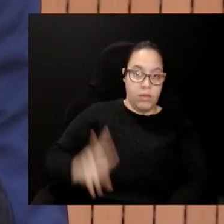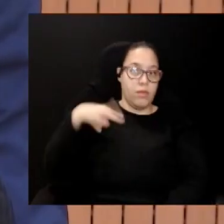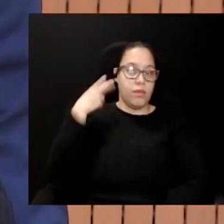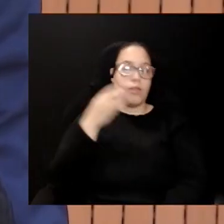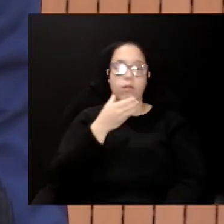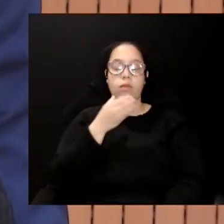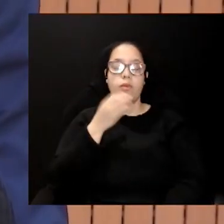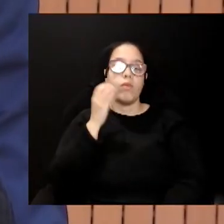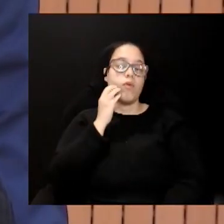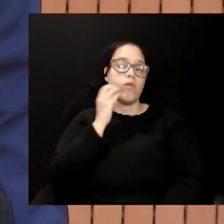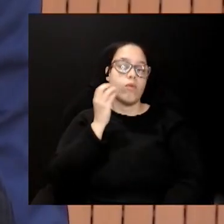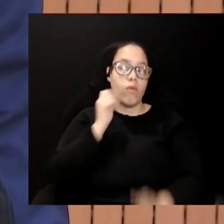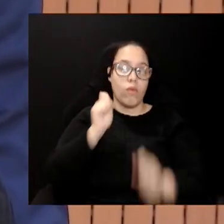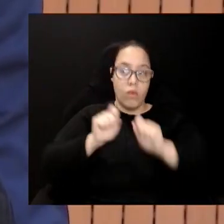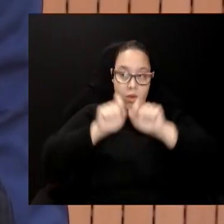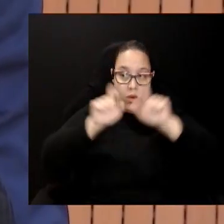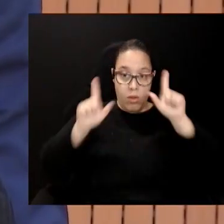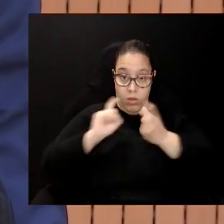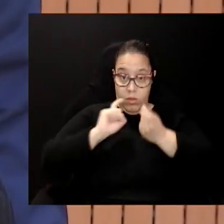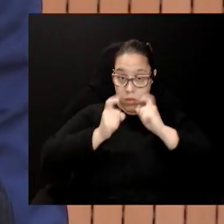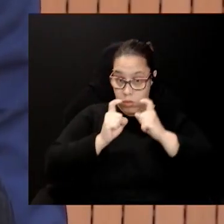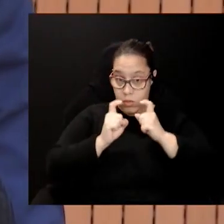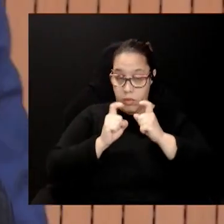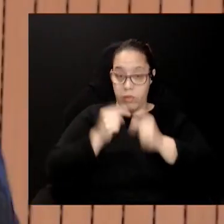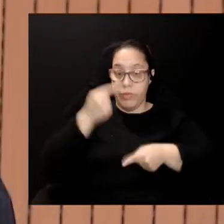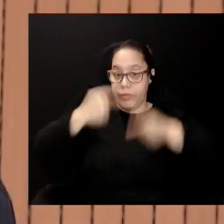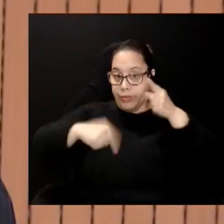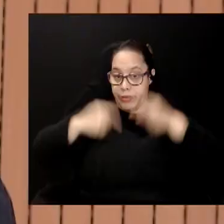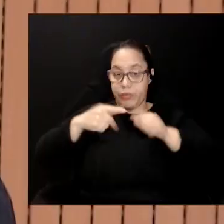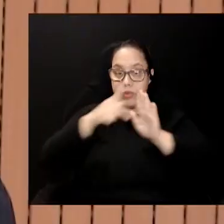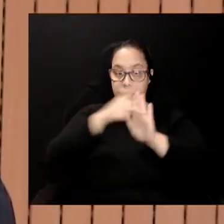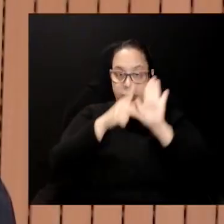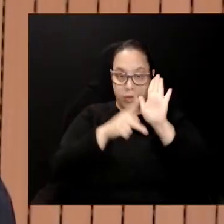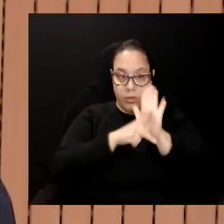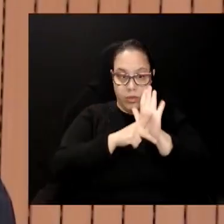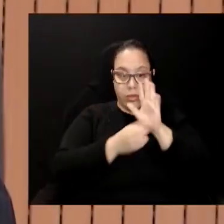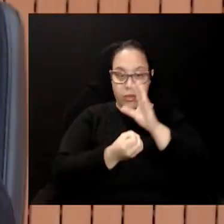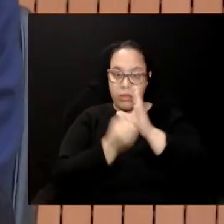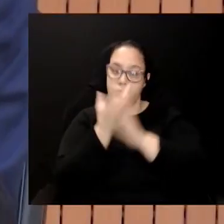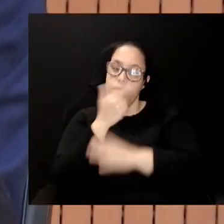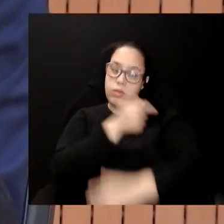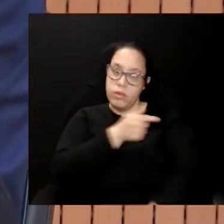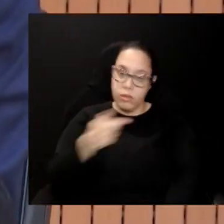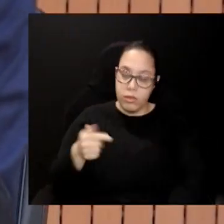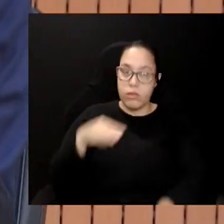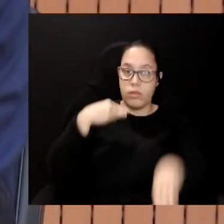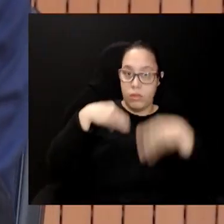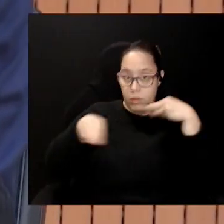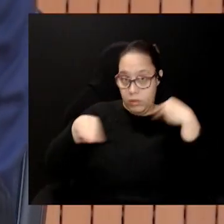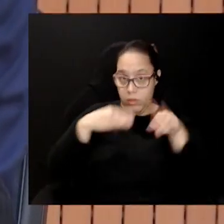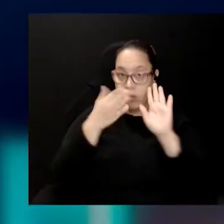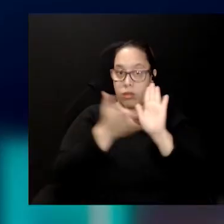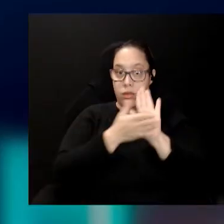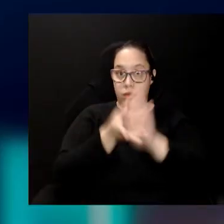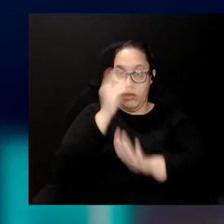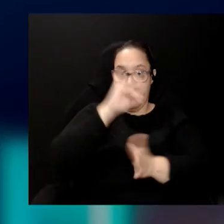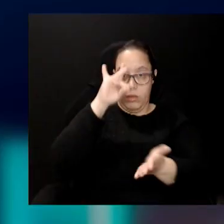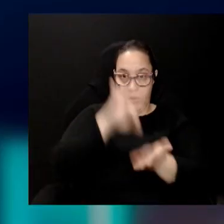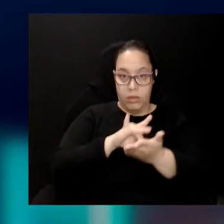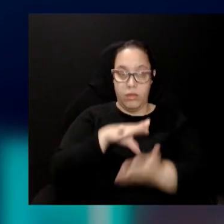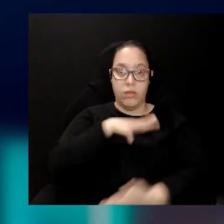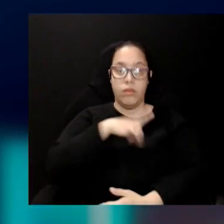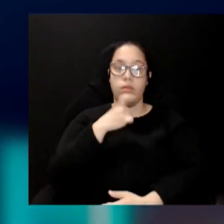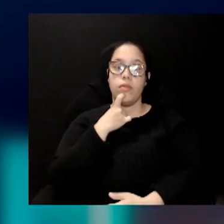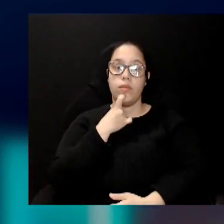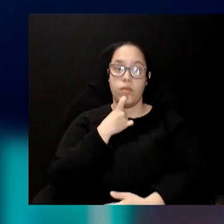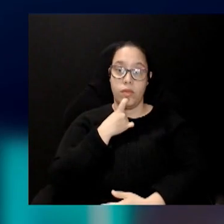destaca a reunião para a discussão do projeto que cria a Semana da Música no calendário oficial de Campinas. A